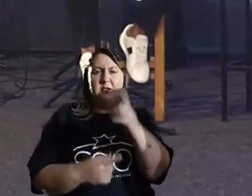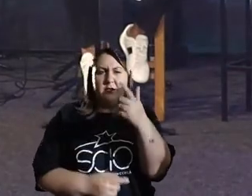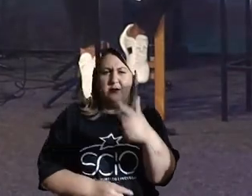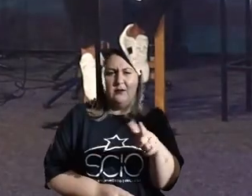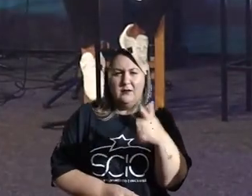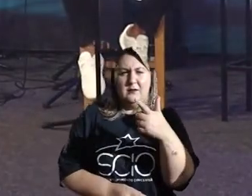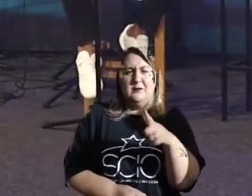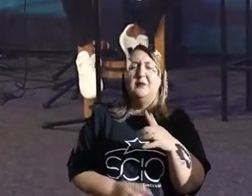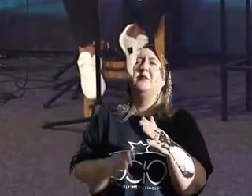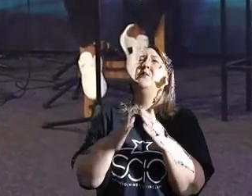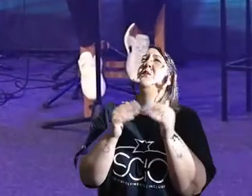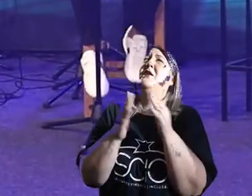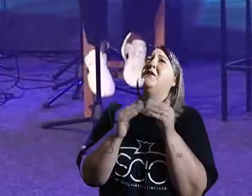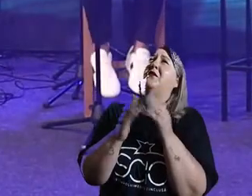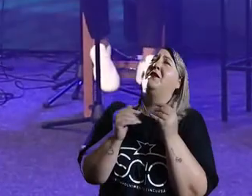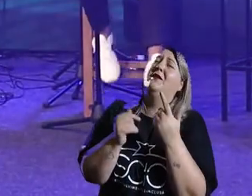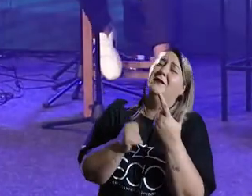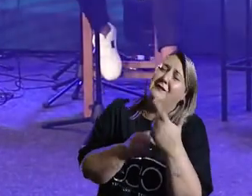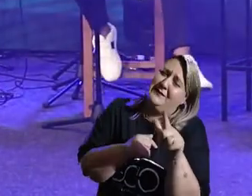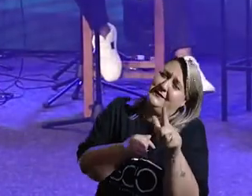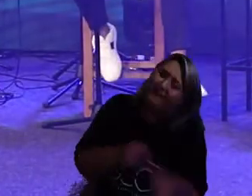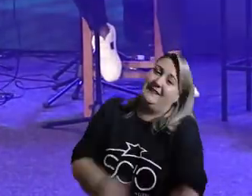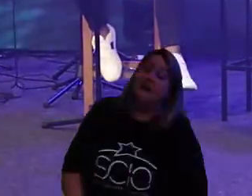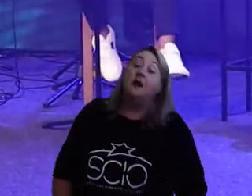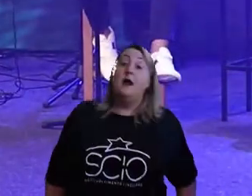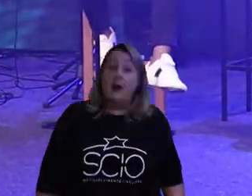vez. Amor, me faça esse favor.